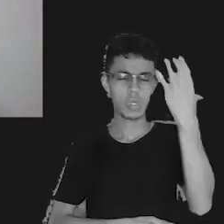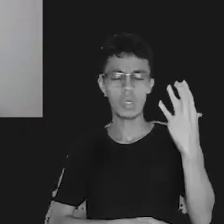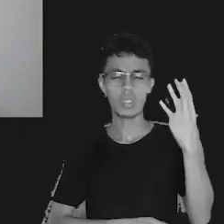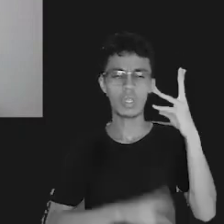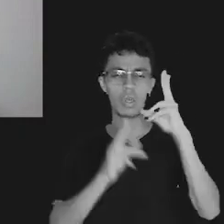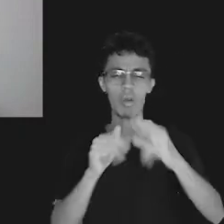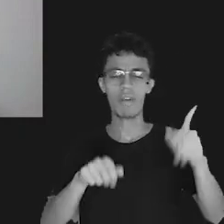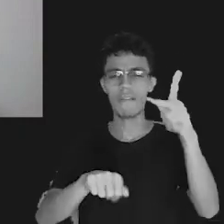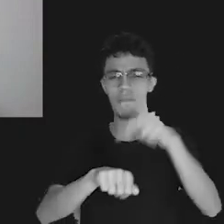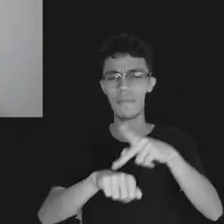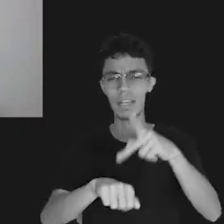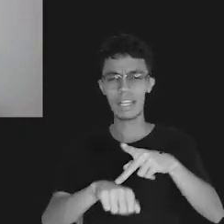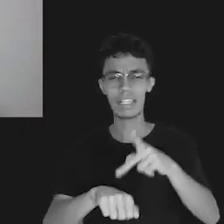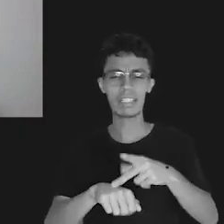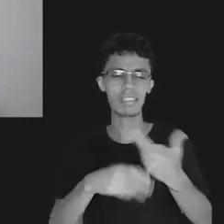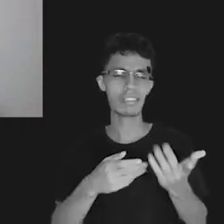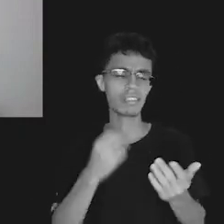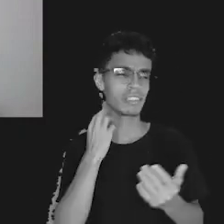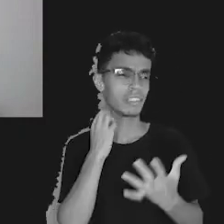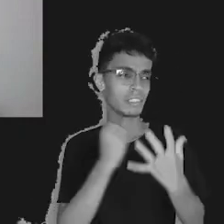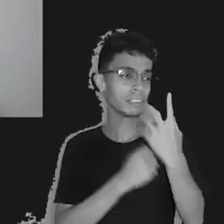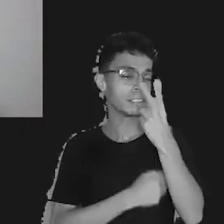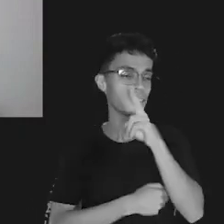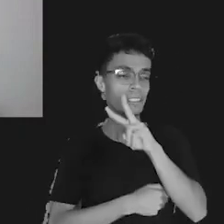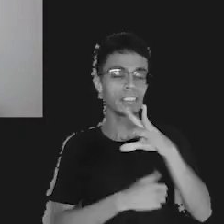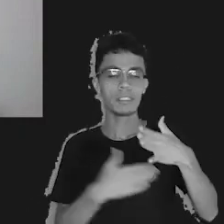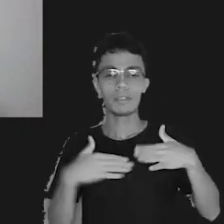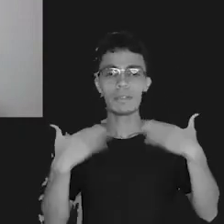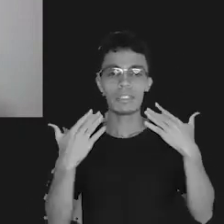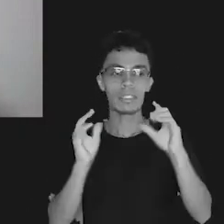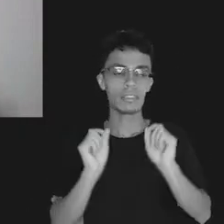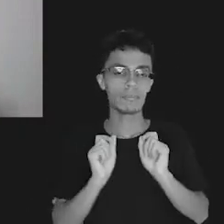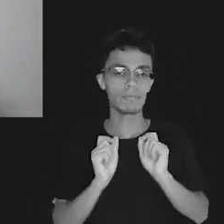pedra, olhavam-no com espanto.